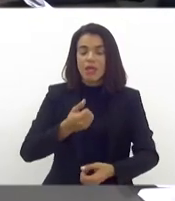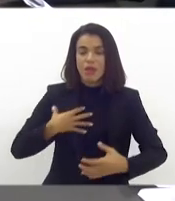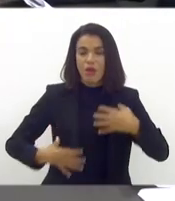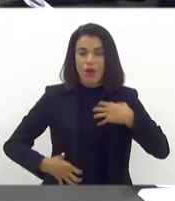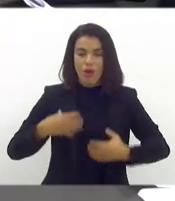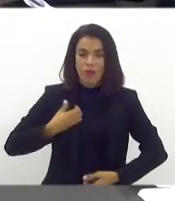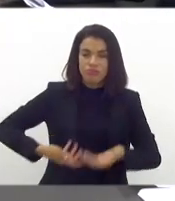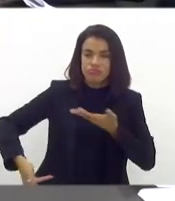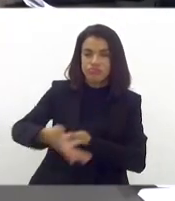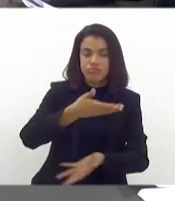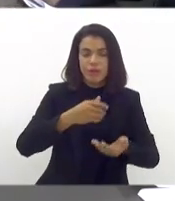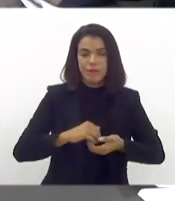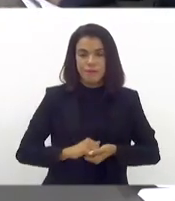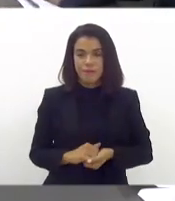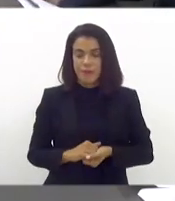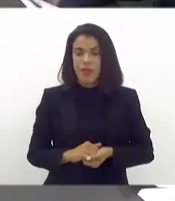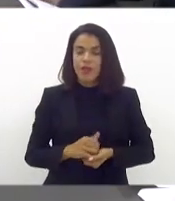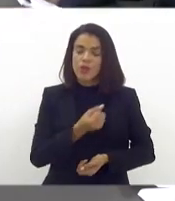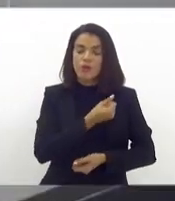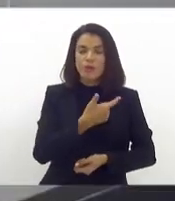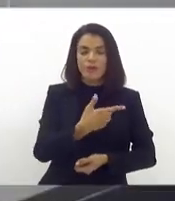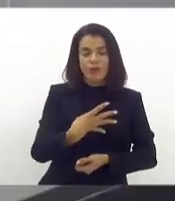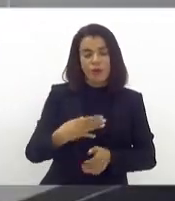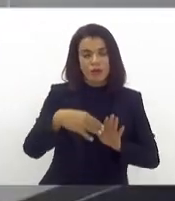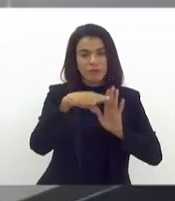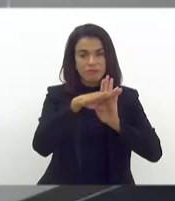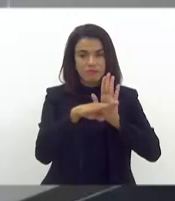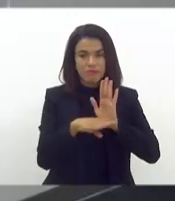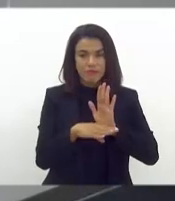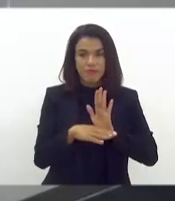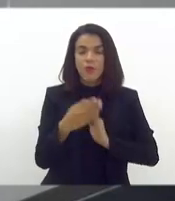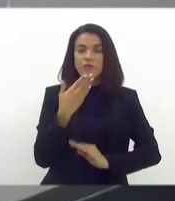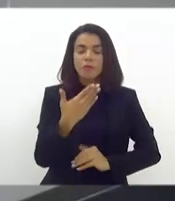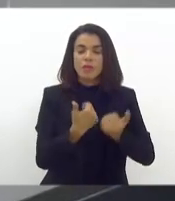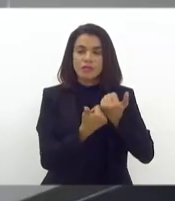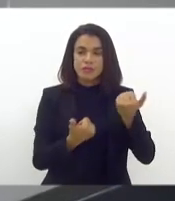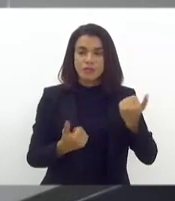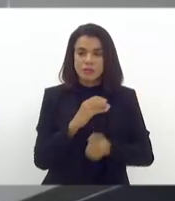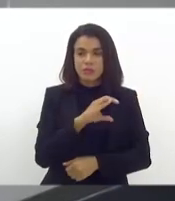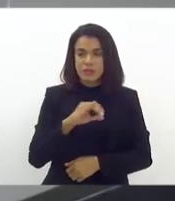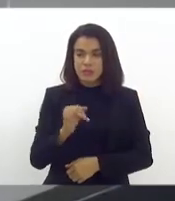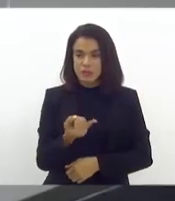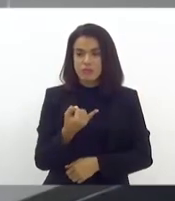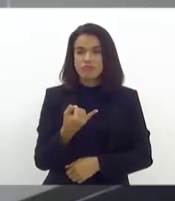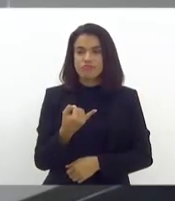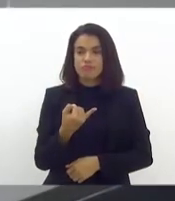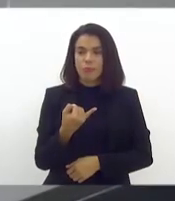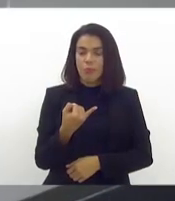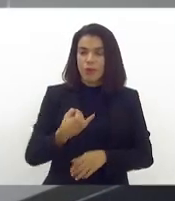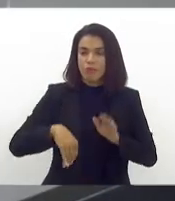Bem observado. 24 da pauta, o PL pedir para a assessoria da CCJ aí já botar na